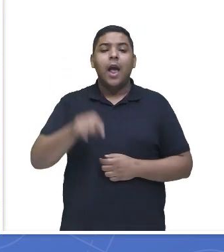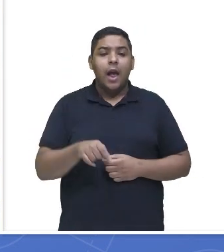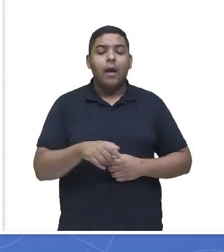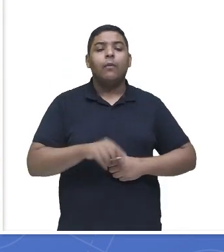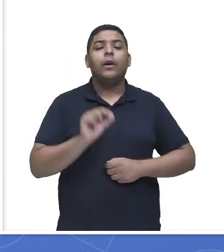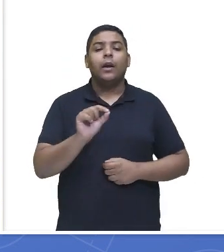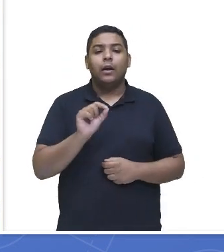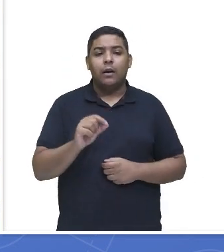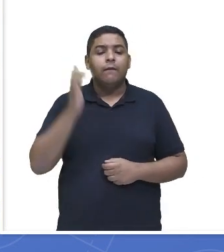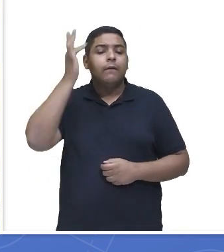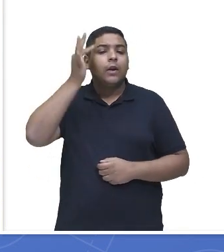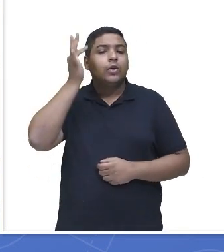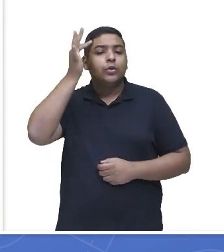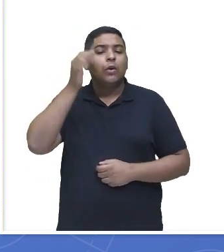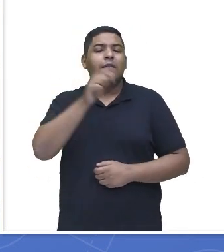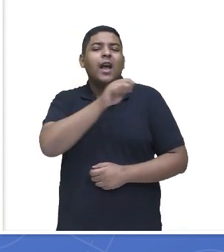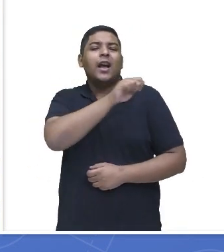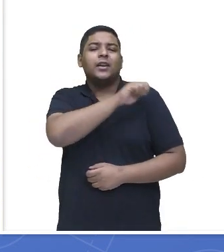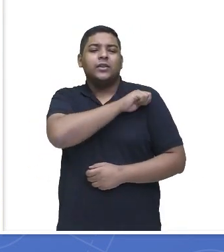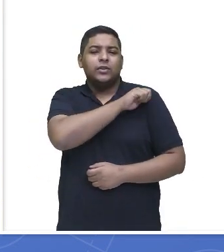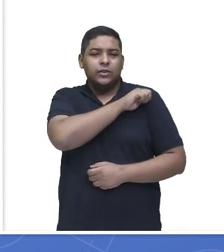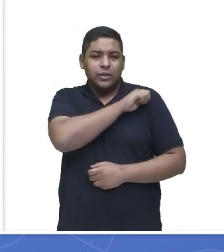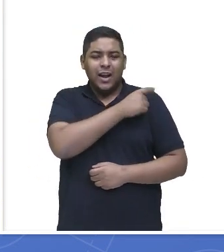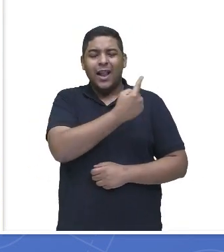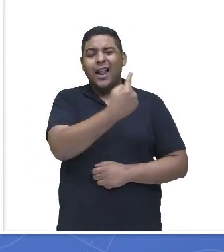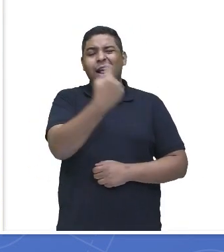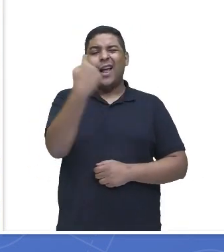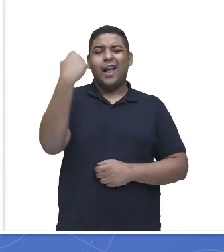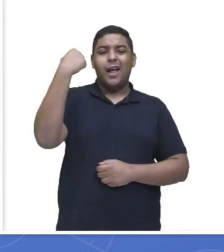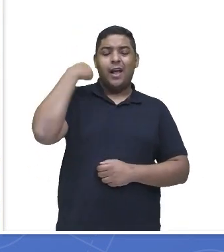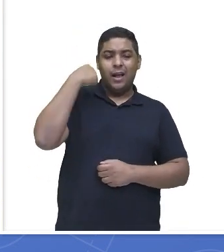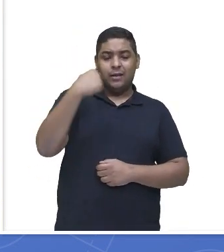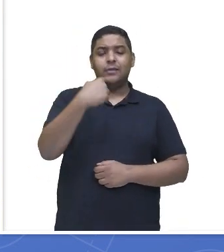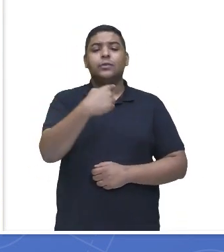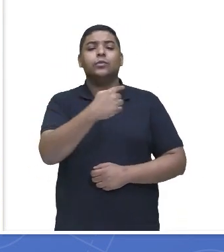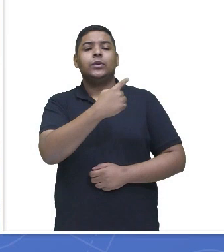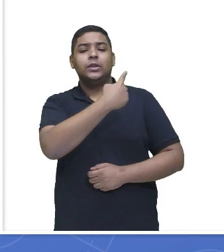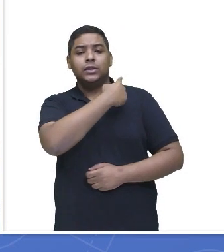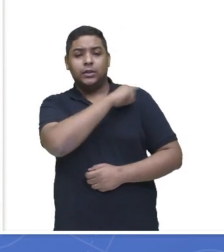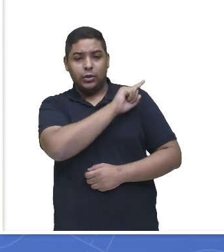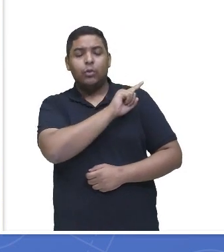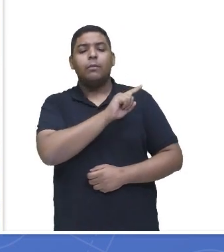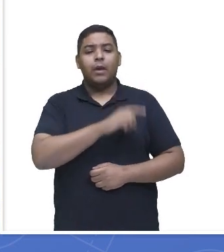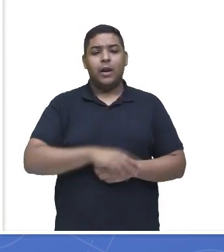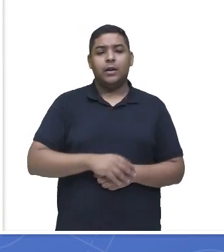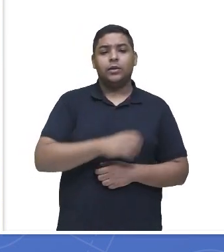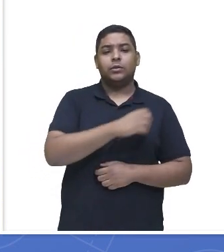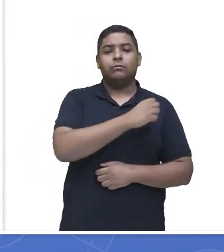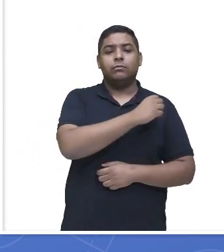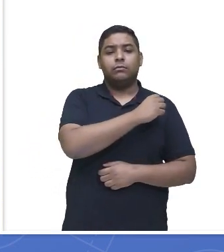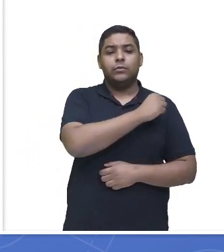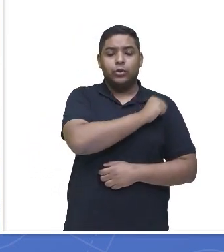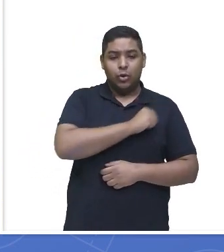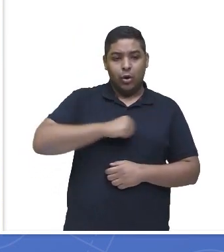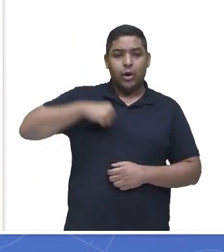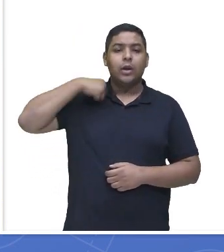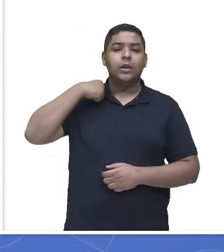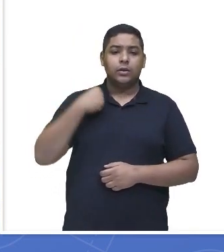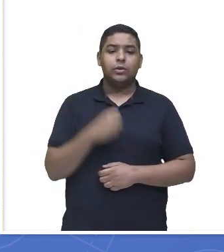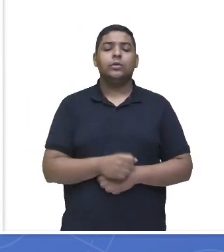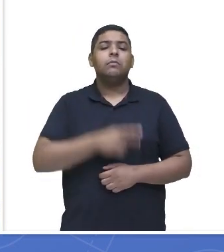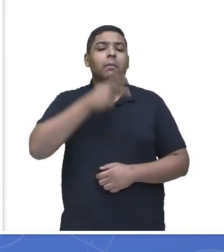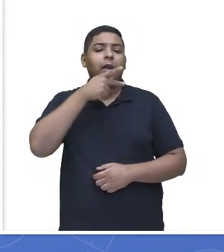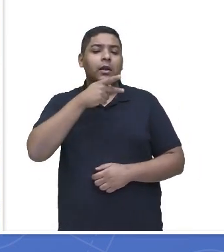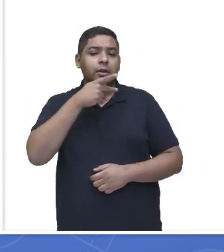antiga. Vocês estudaram lá na primeira série do ensino médio, Sócrates, Platão, Aristóteles,